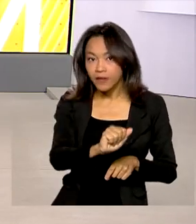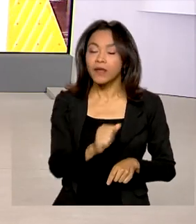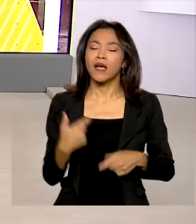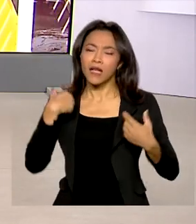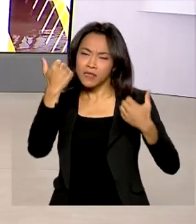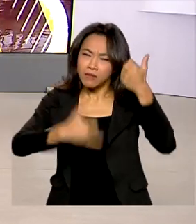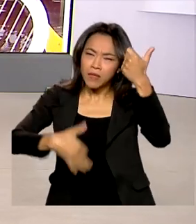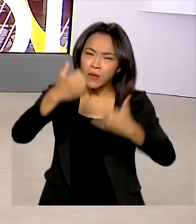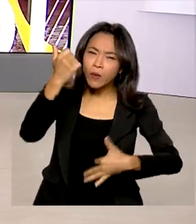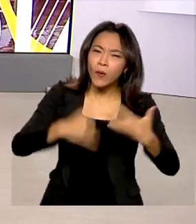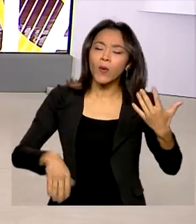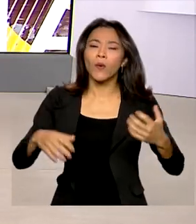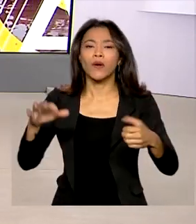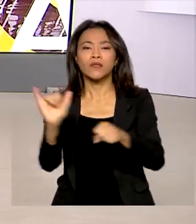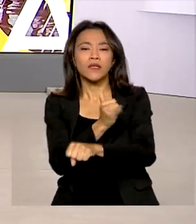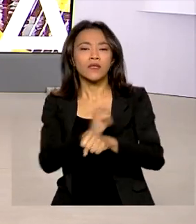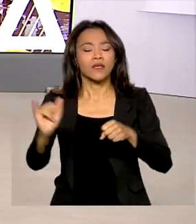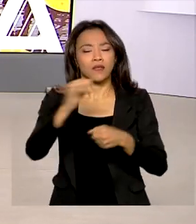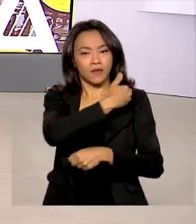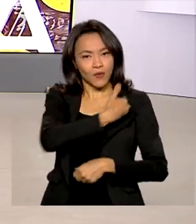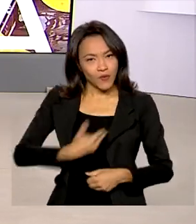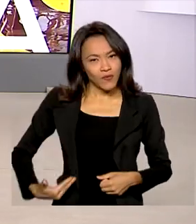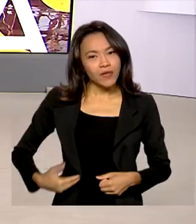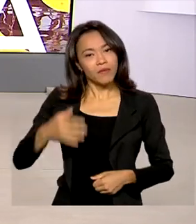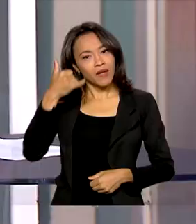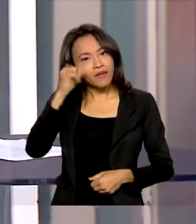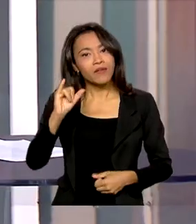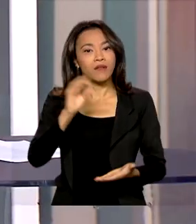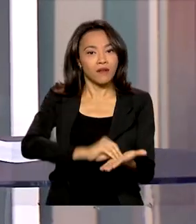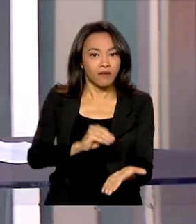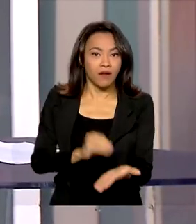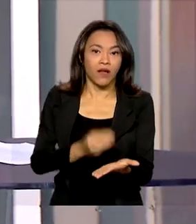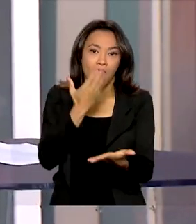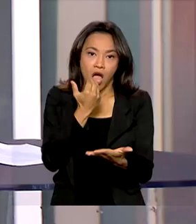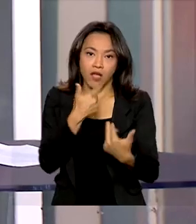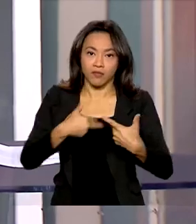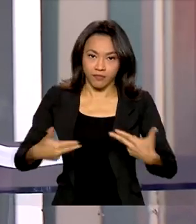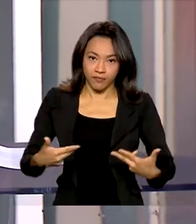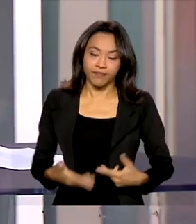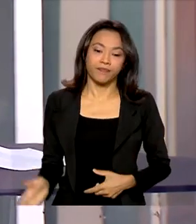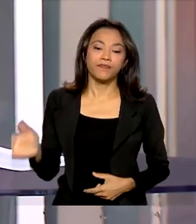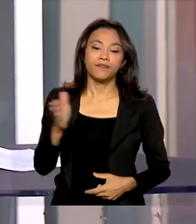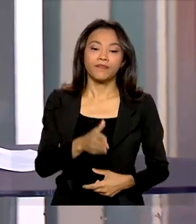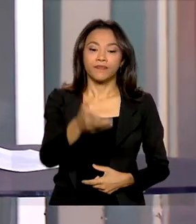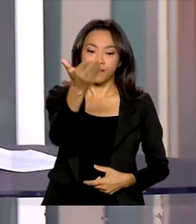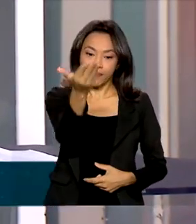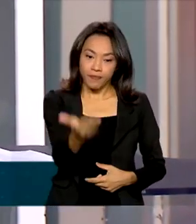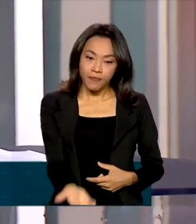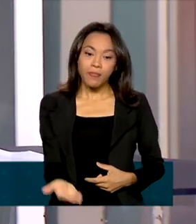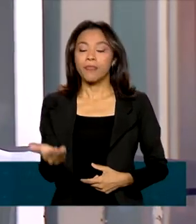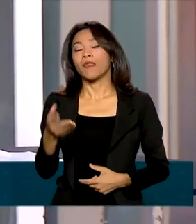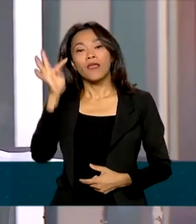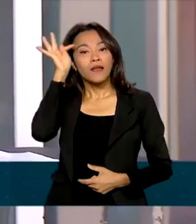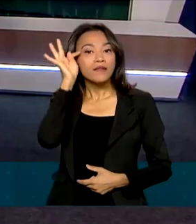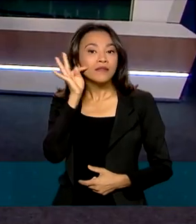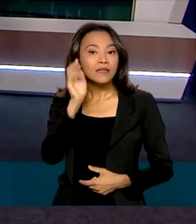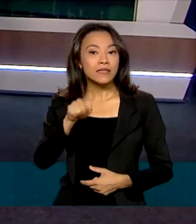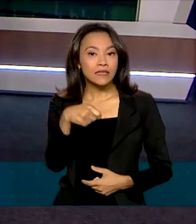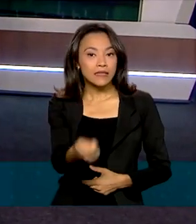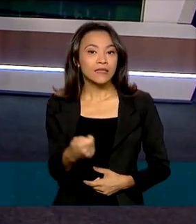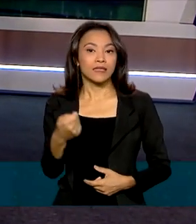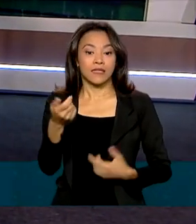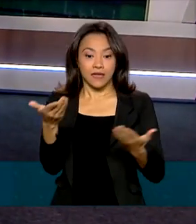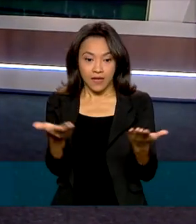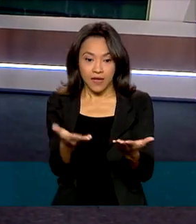governo para impedir o desabastecimento interno. Segundo a ministra da Agricultura, Pecuária e Abastecimento, a